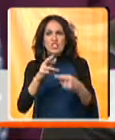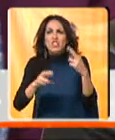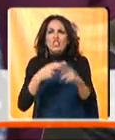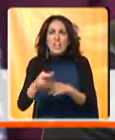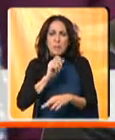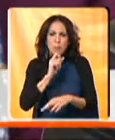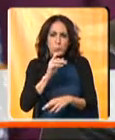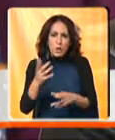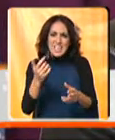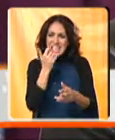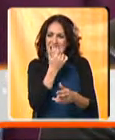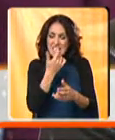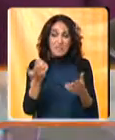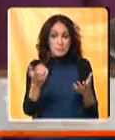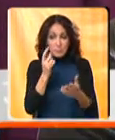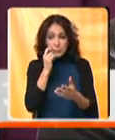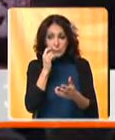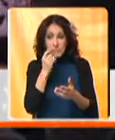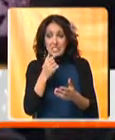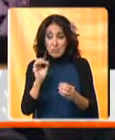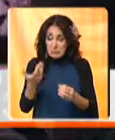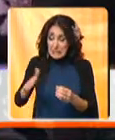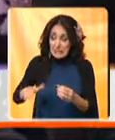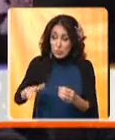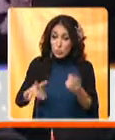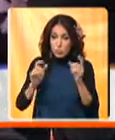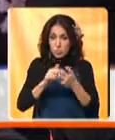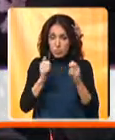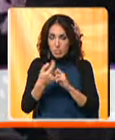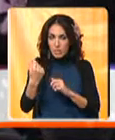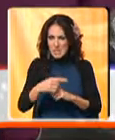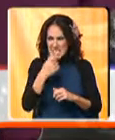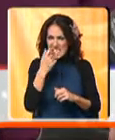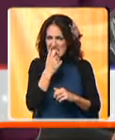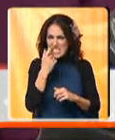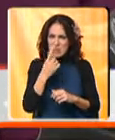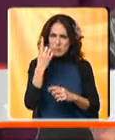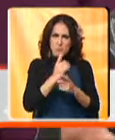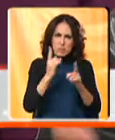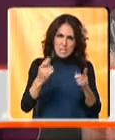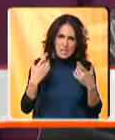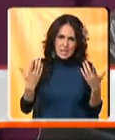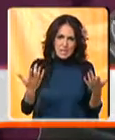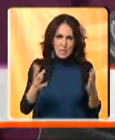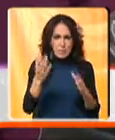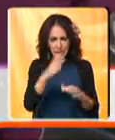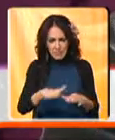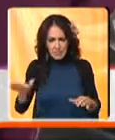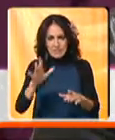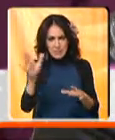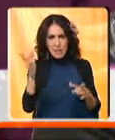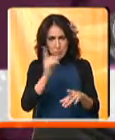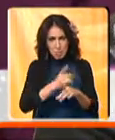genética. Claro. Já os dentes. Aliás, o Sérgio dizia que logo de criança começou a ter problemas, não é? Por isso, uma das razões que nós vamos fazer isto para as crianças é